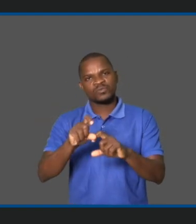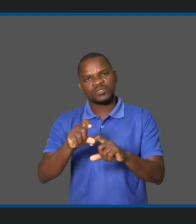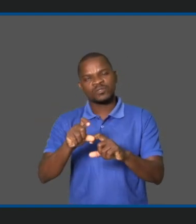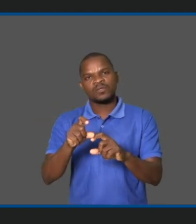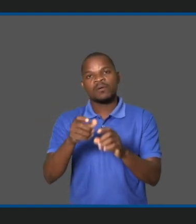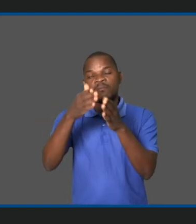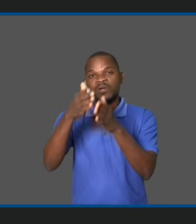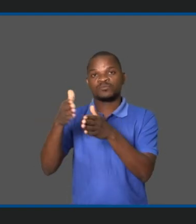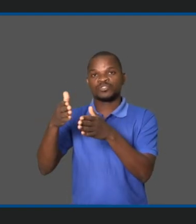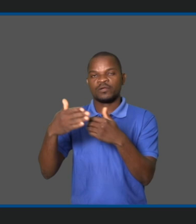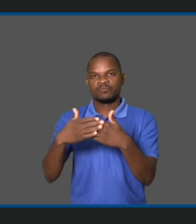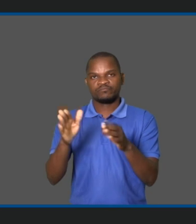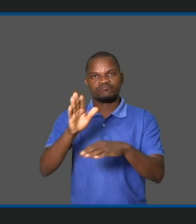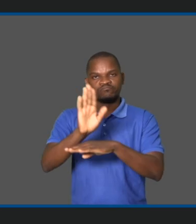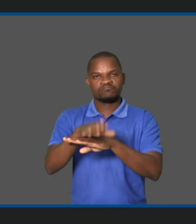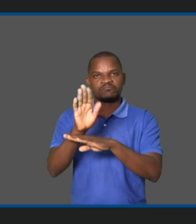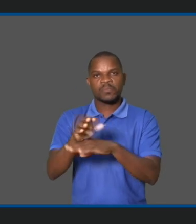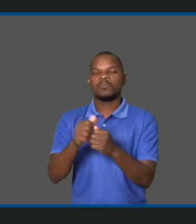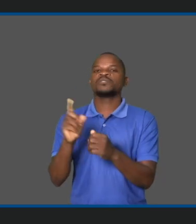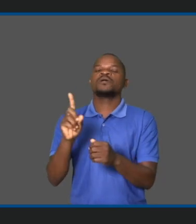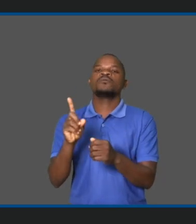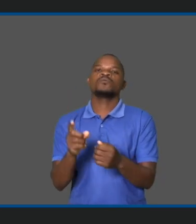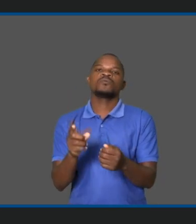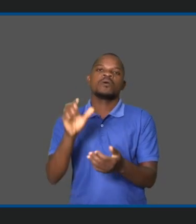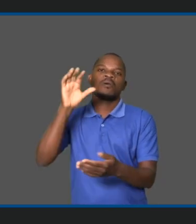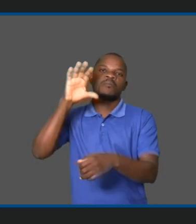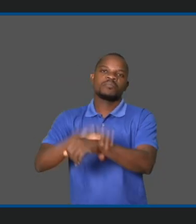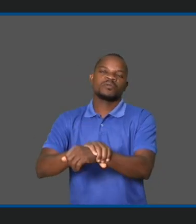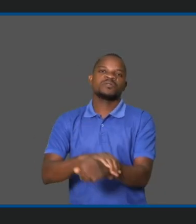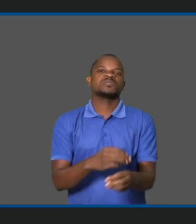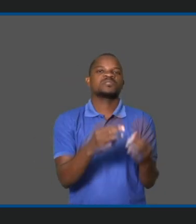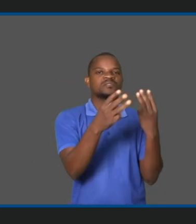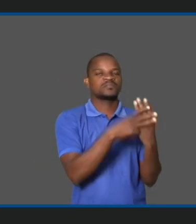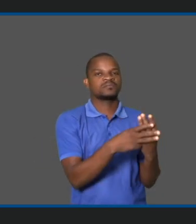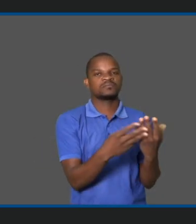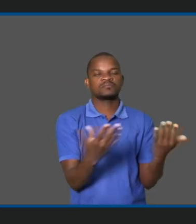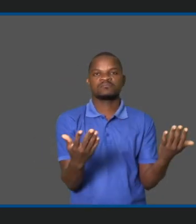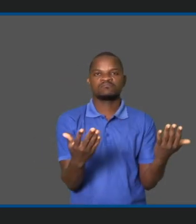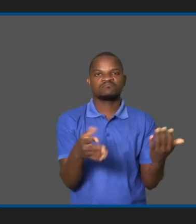porque há aqui uma incoerência. Por que é que estão a tirar aqui pelos outros e entre os outros?